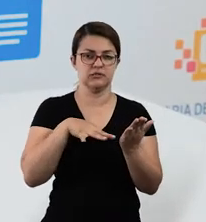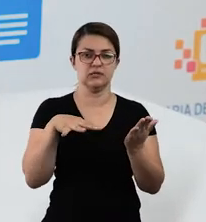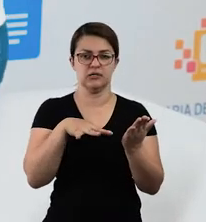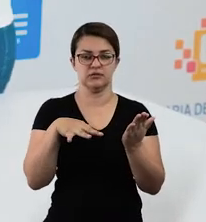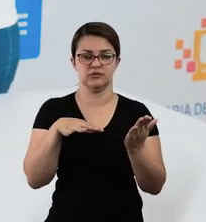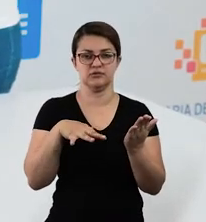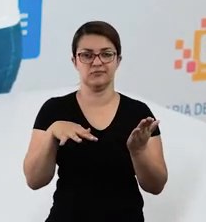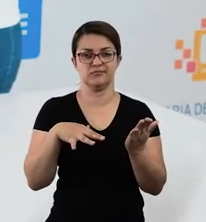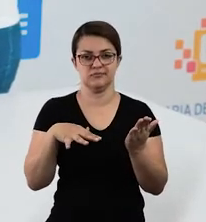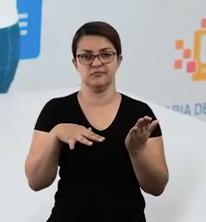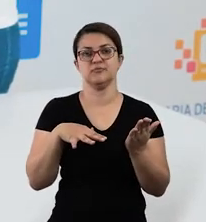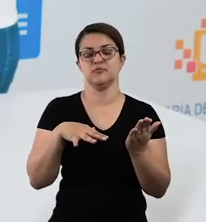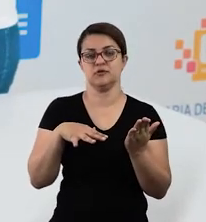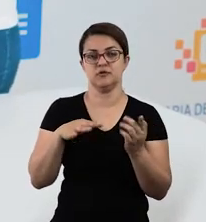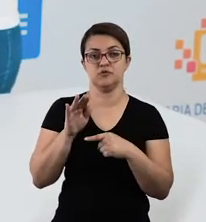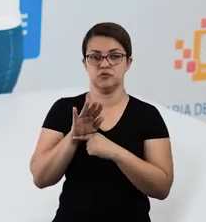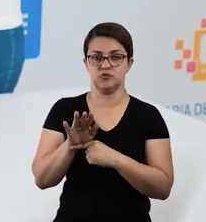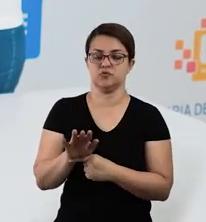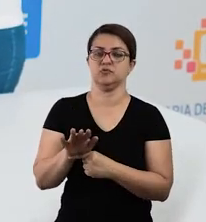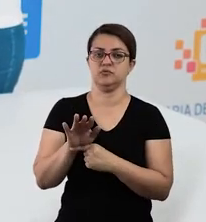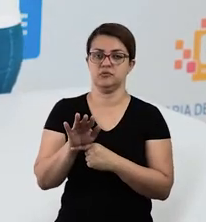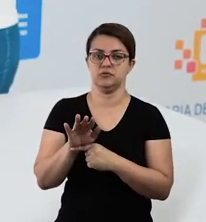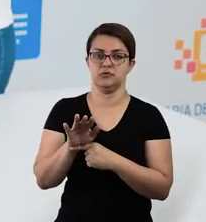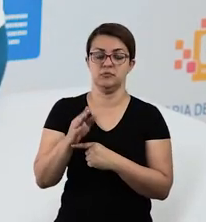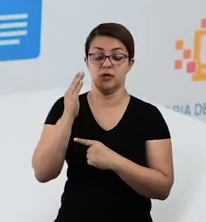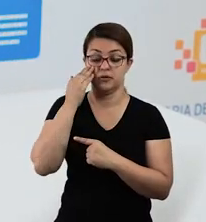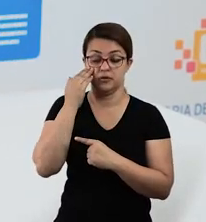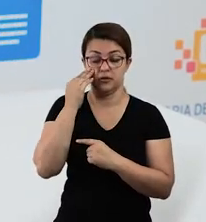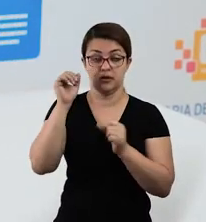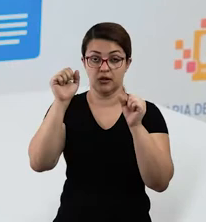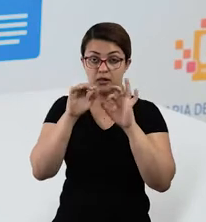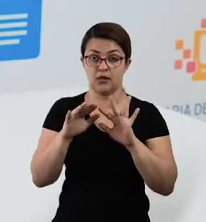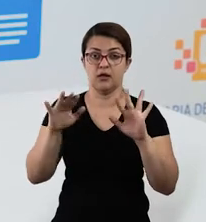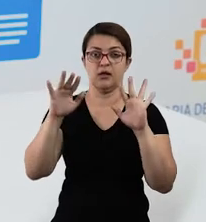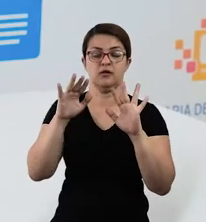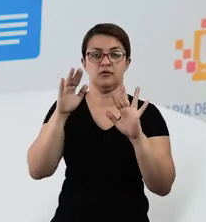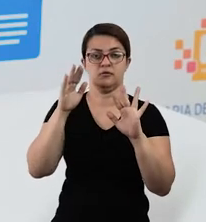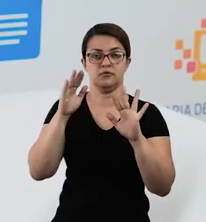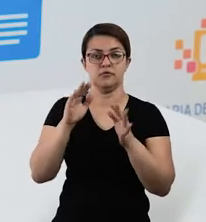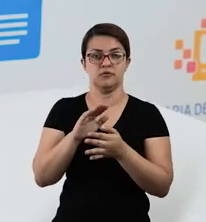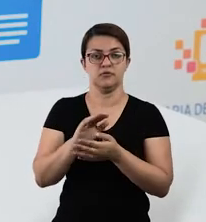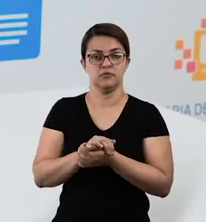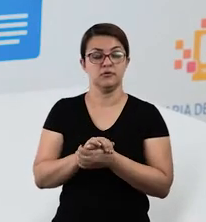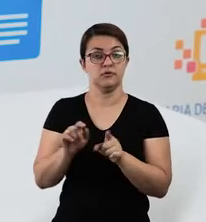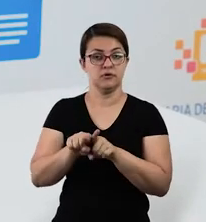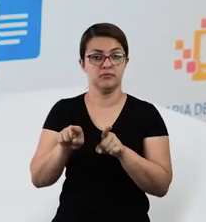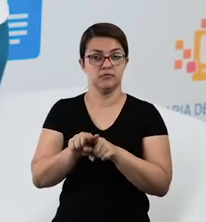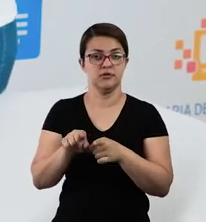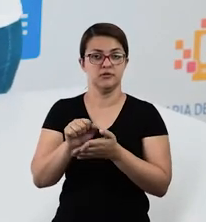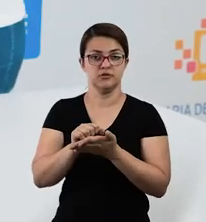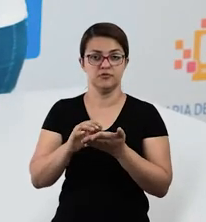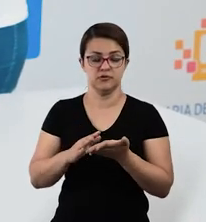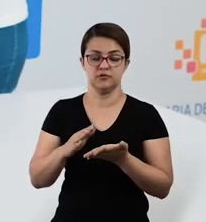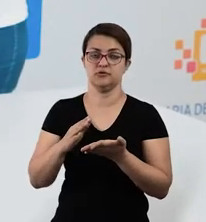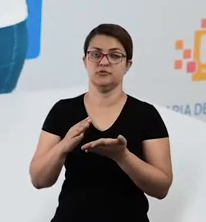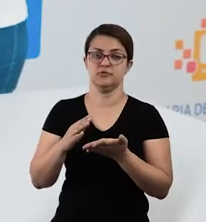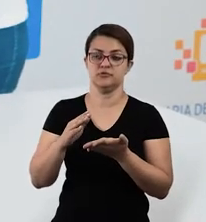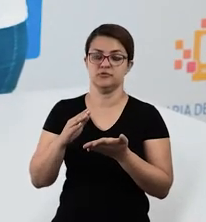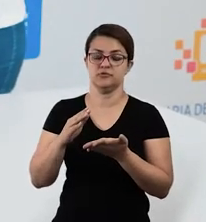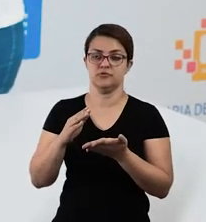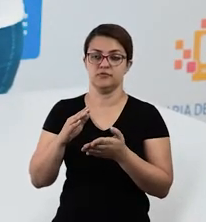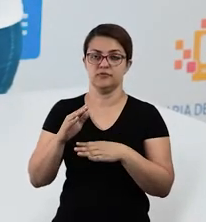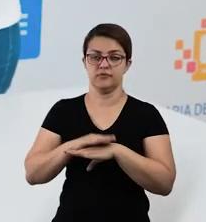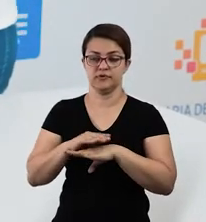sua cidade, então vai facilitar bastante para você entender tudo isso aqui que a gente está falando e fazer atividade na